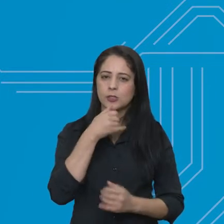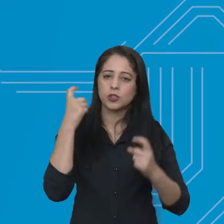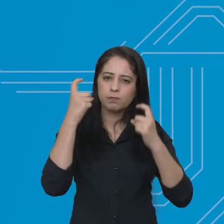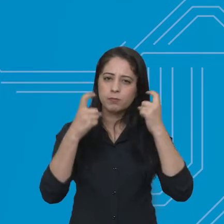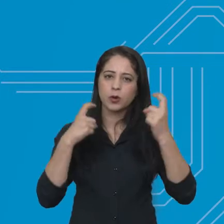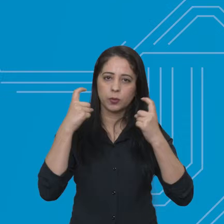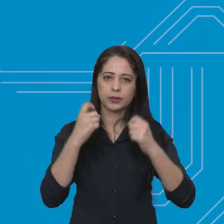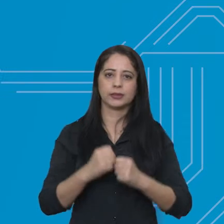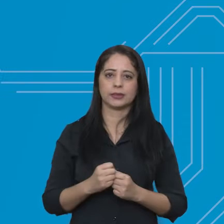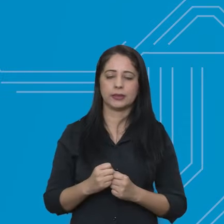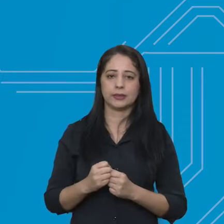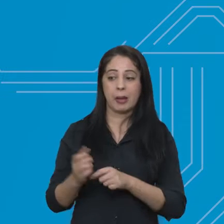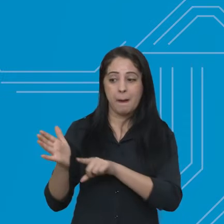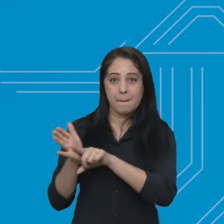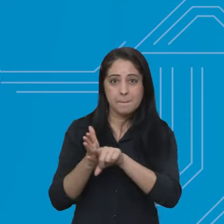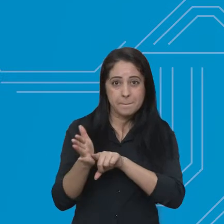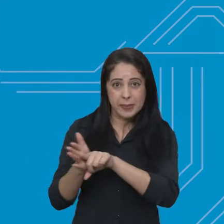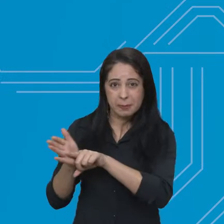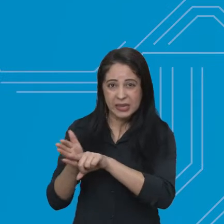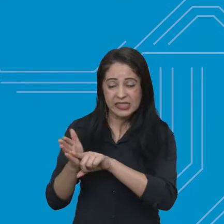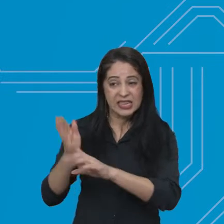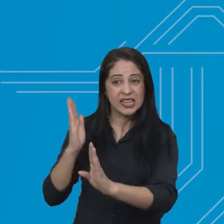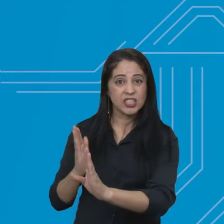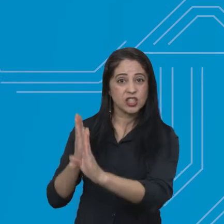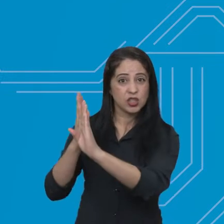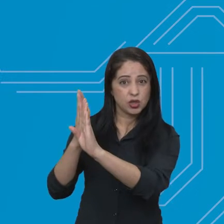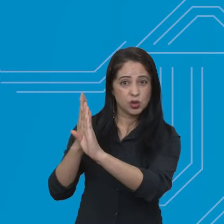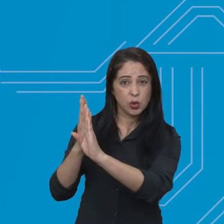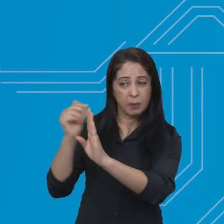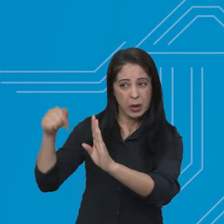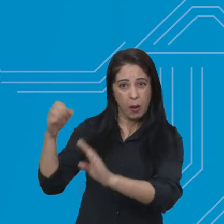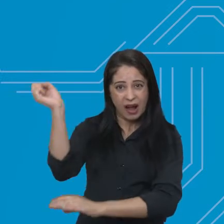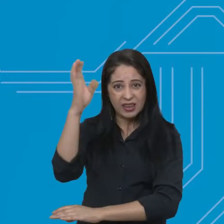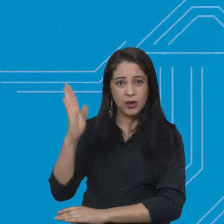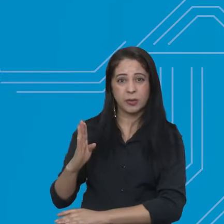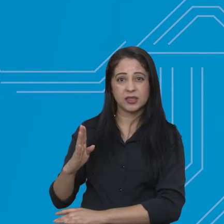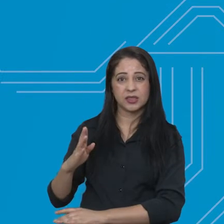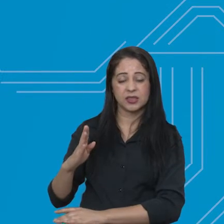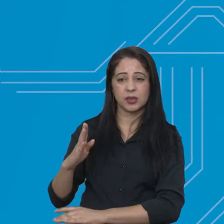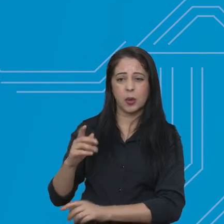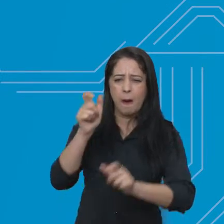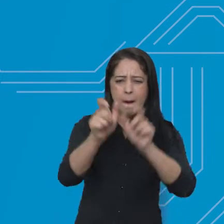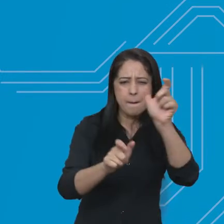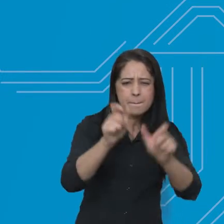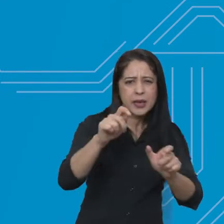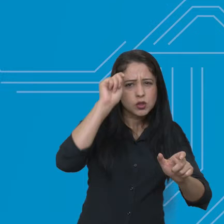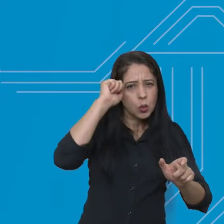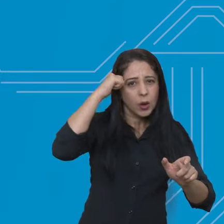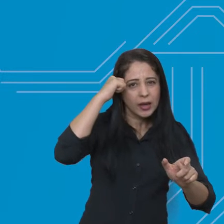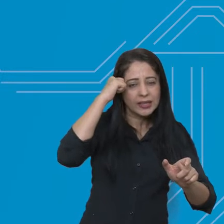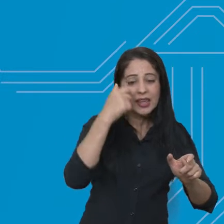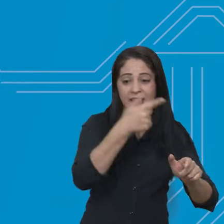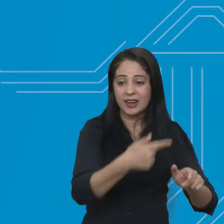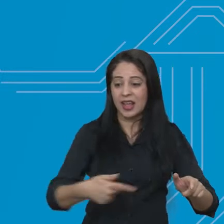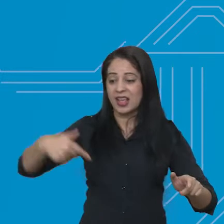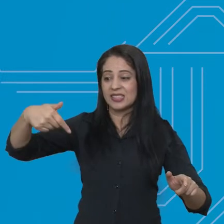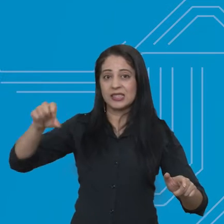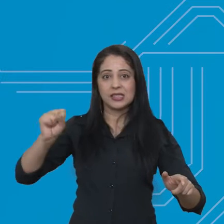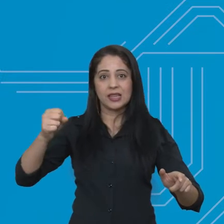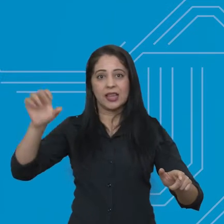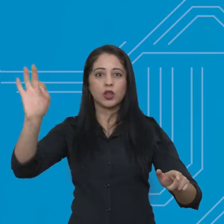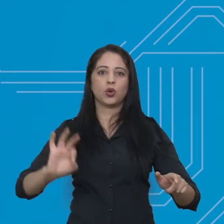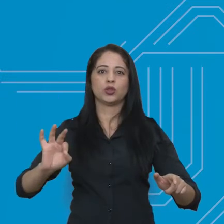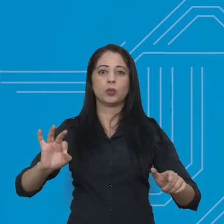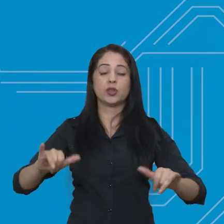e preocupante. Um levantamento feito pelo Anuário Brasil de Segurança Pública este ano revelou que a população negra é vítima